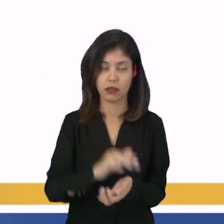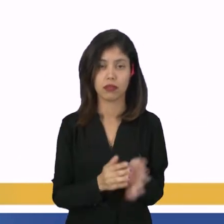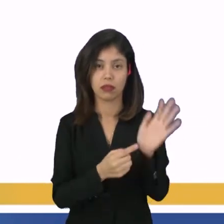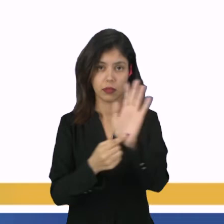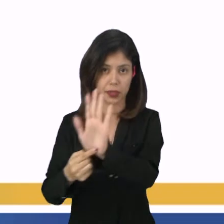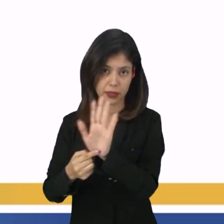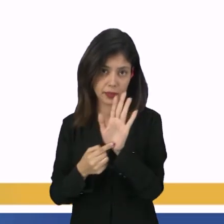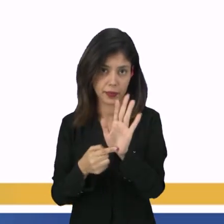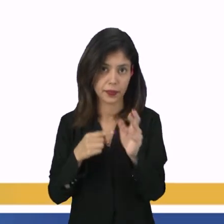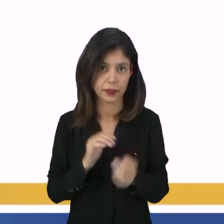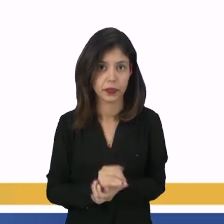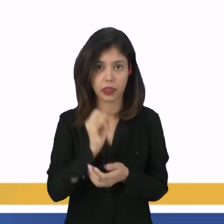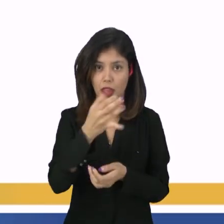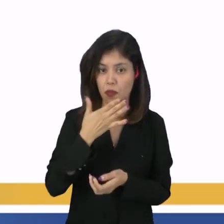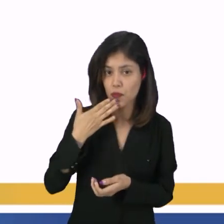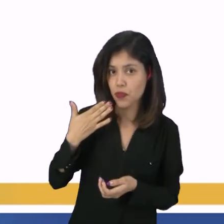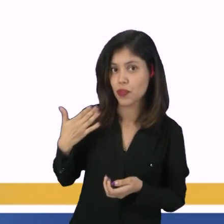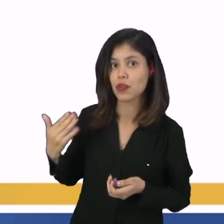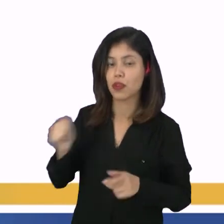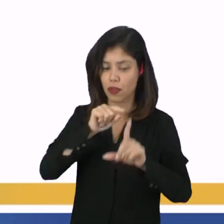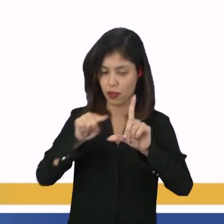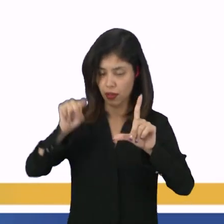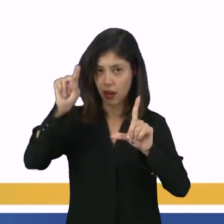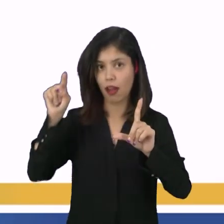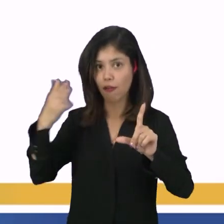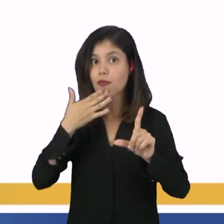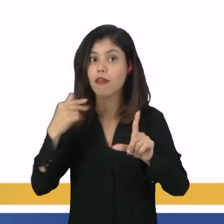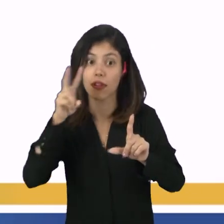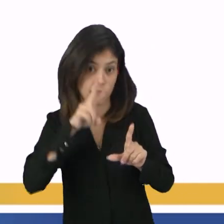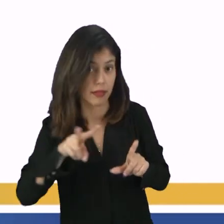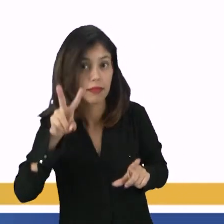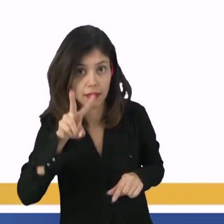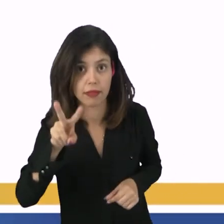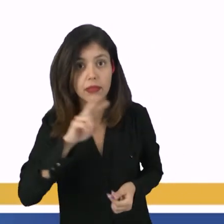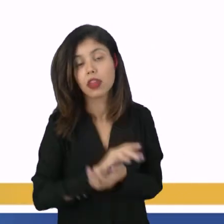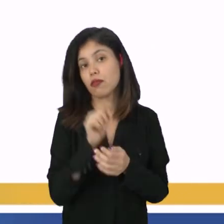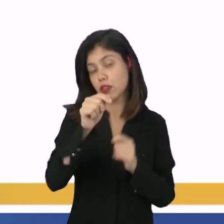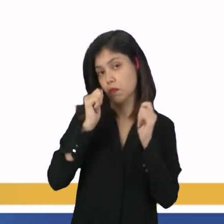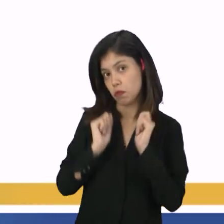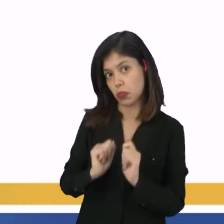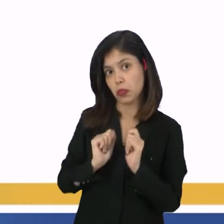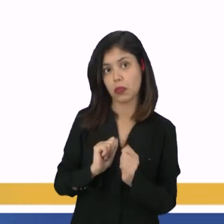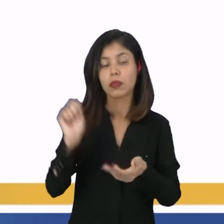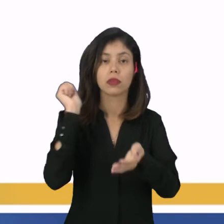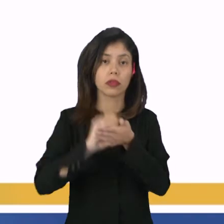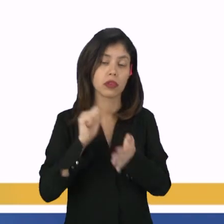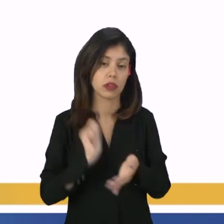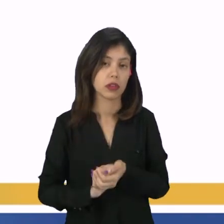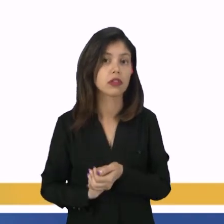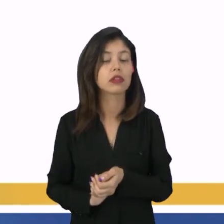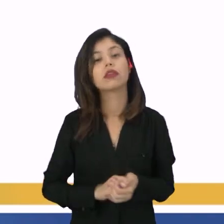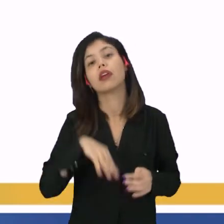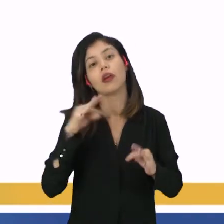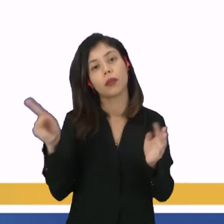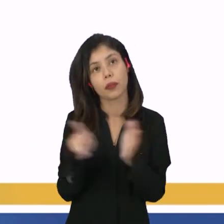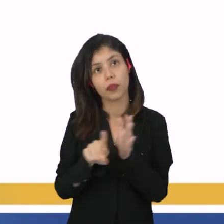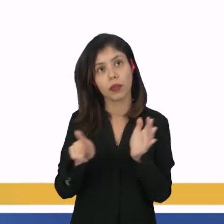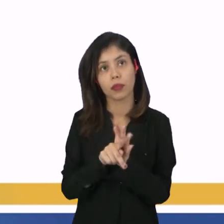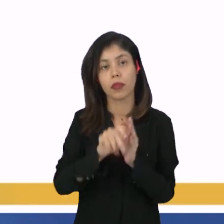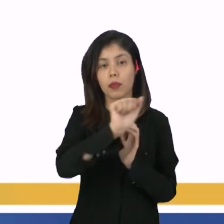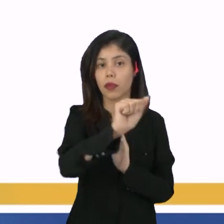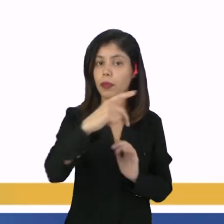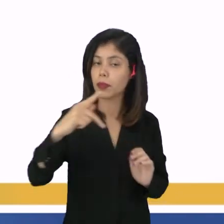apresentação. Para deixar os elementos gráficos mais agradáveis de se ver, você pode redesenhá-los no aplicativo nativo, que